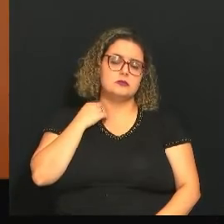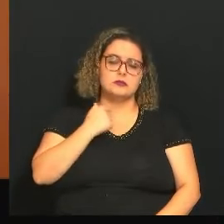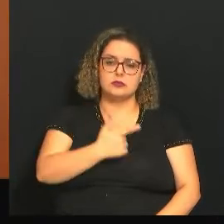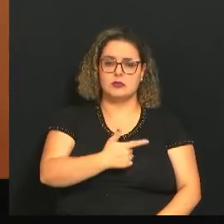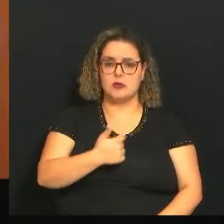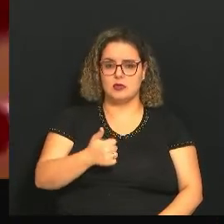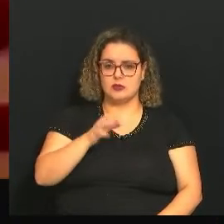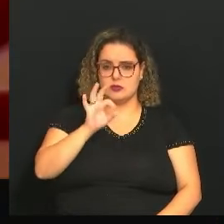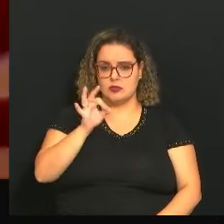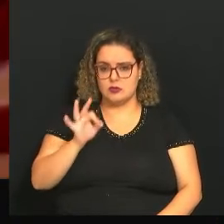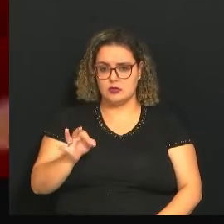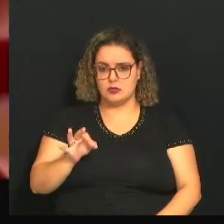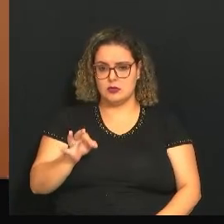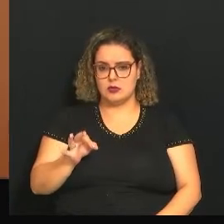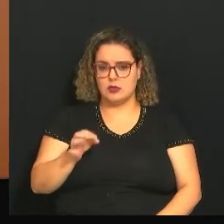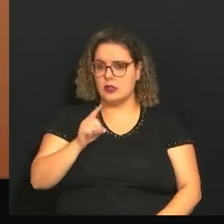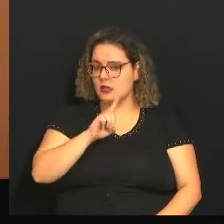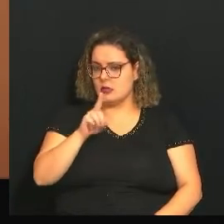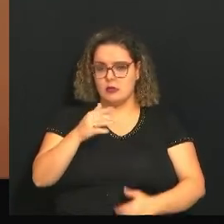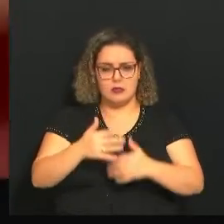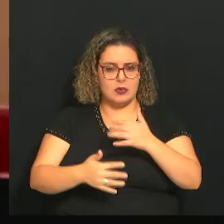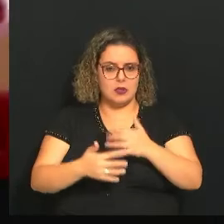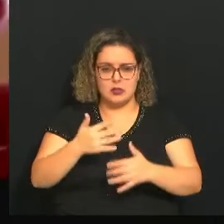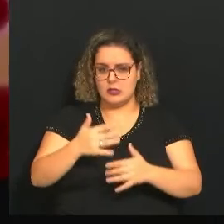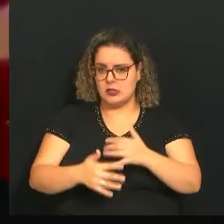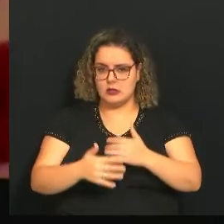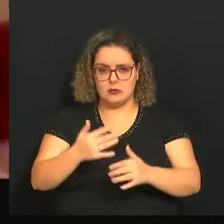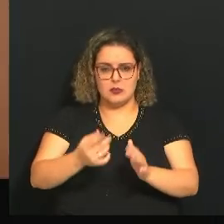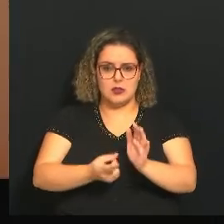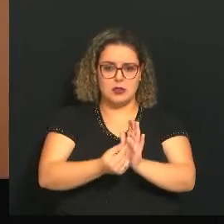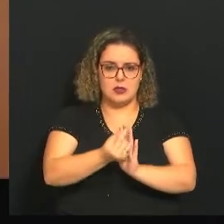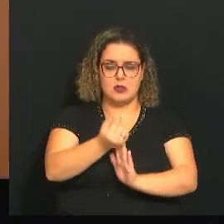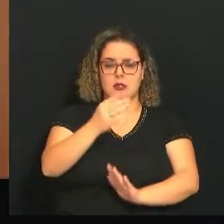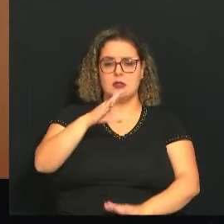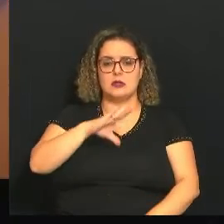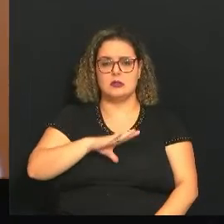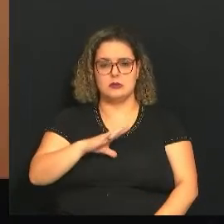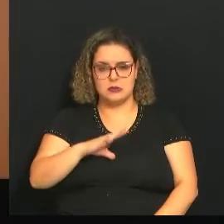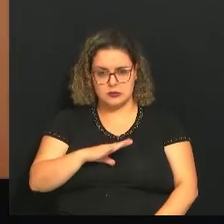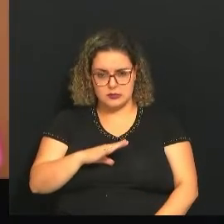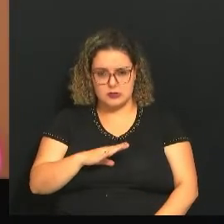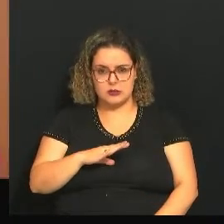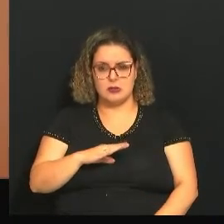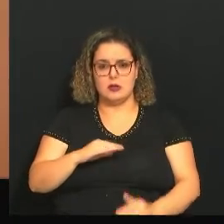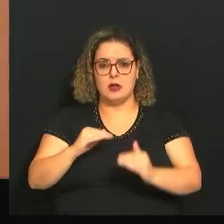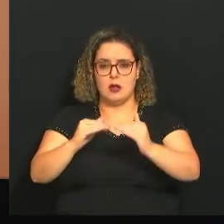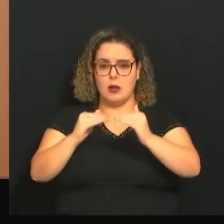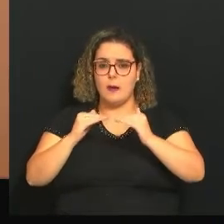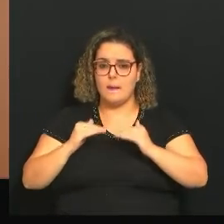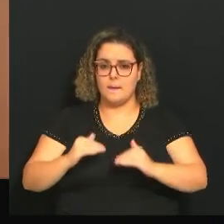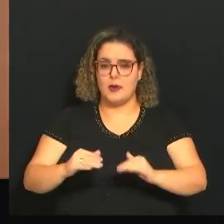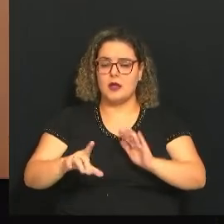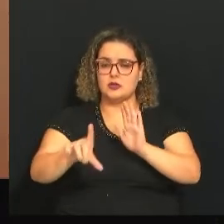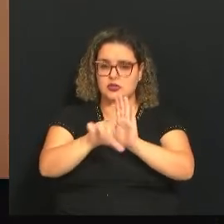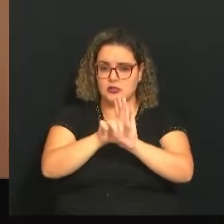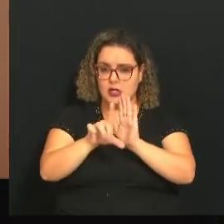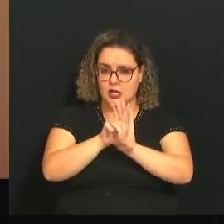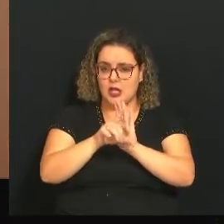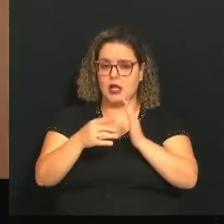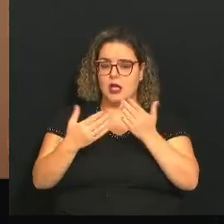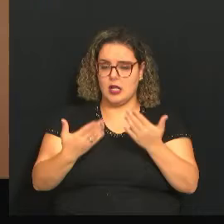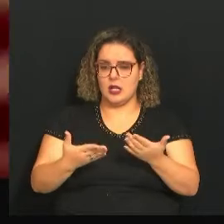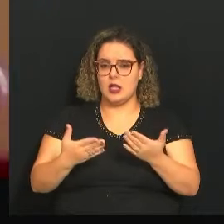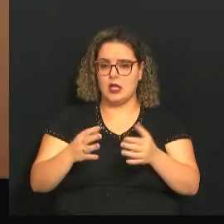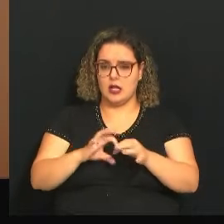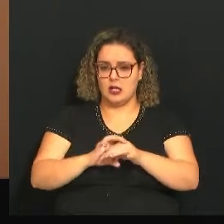21%, não afetaria as finanças da cidade, ficaria abaixo do limite de alerta, que é os